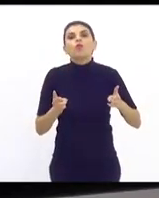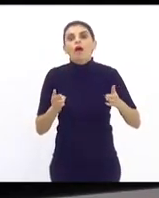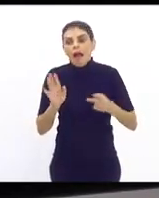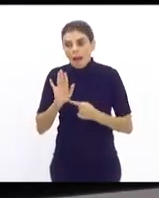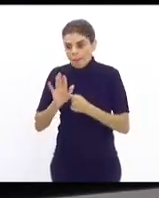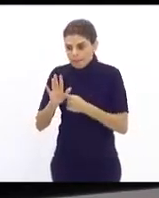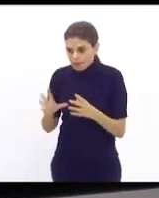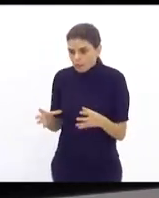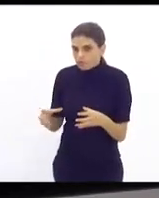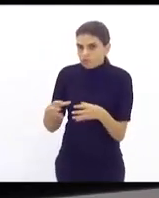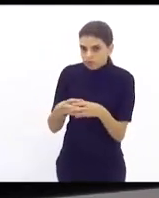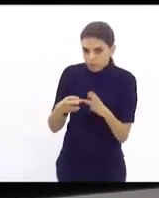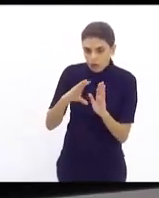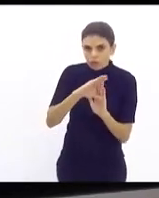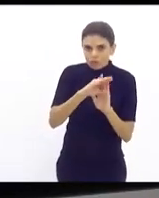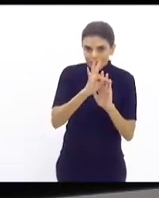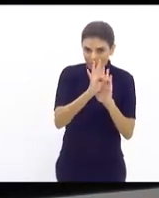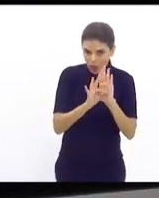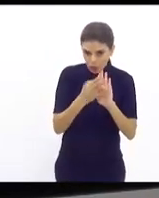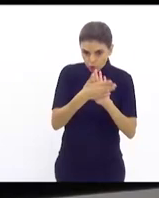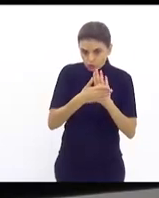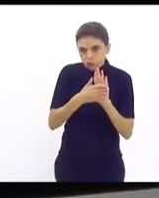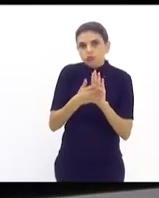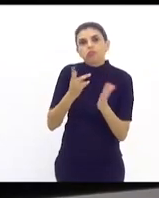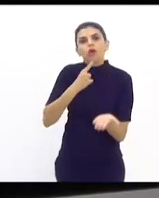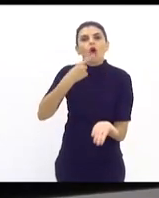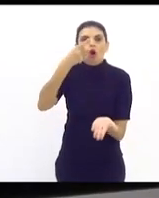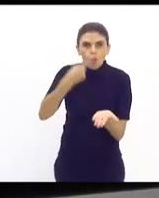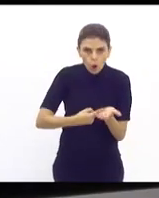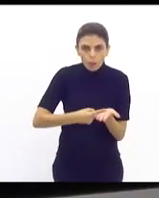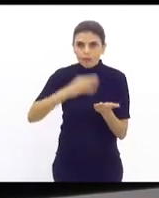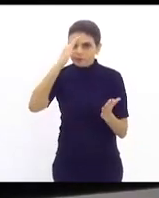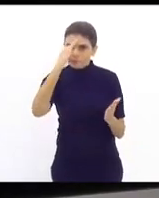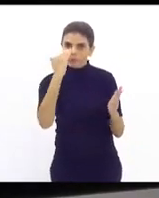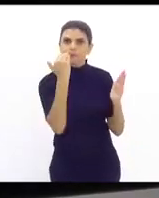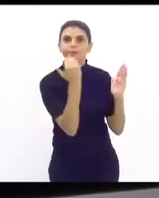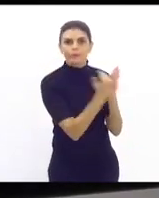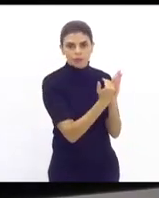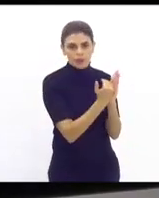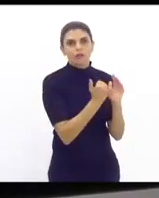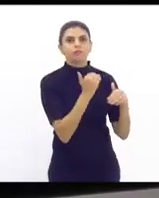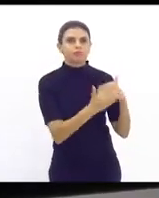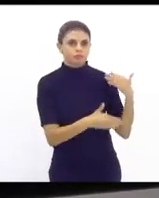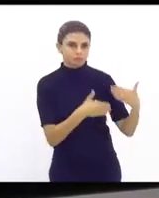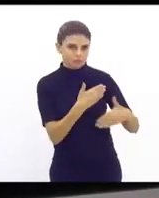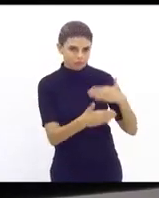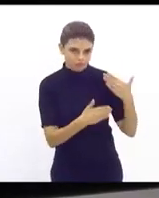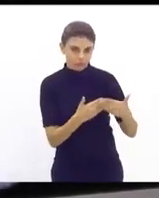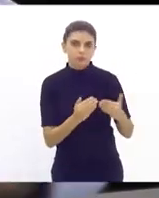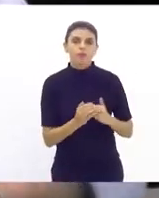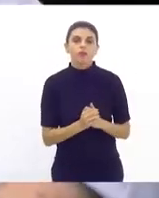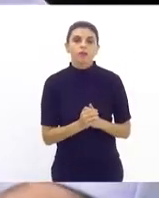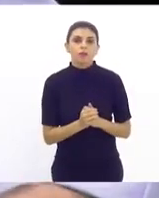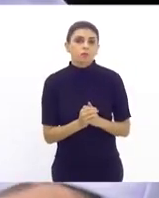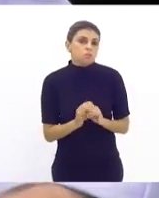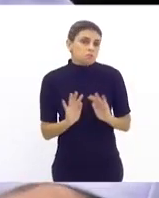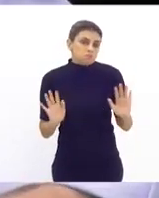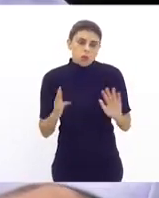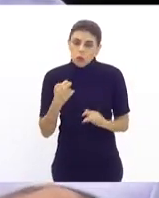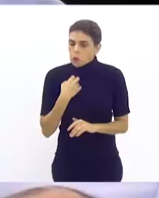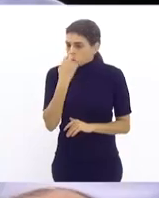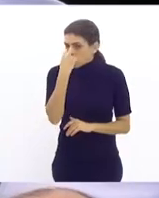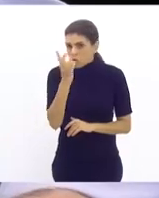conjunto e Vossa Excelência, então, com o compromisso de dar uma celeridade para a volta. Então, não vejo